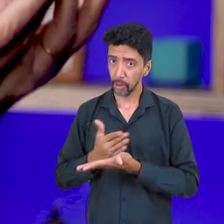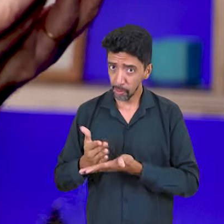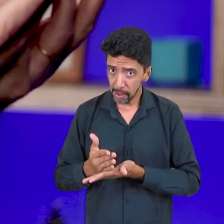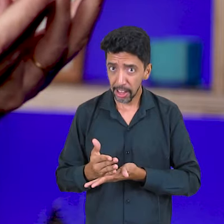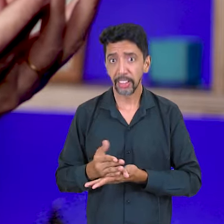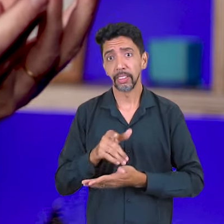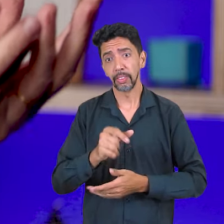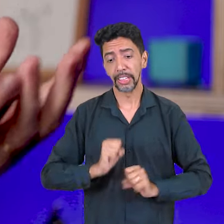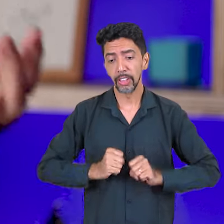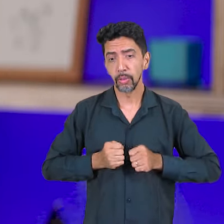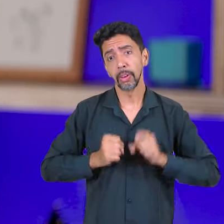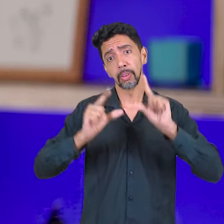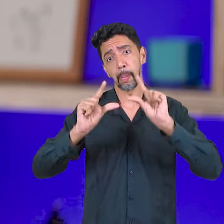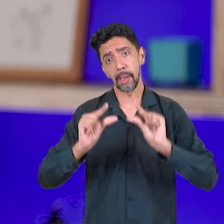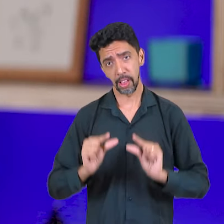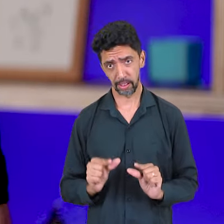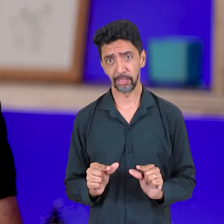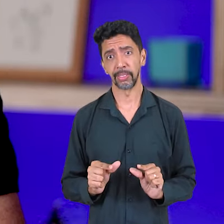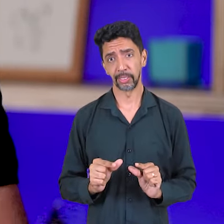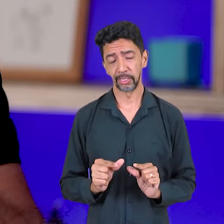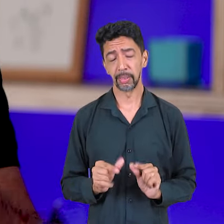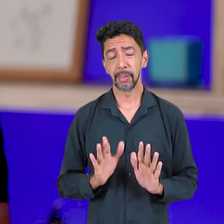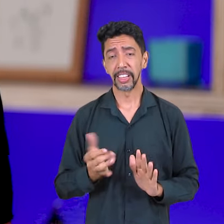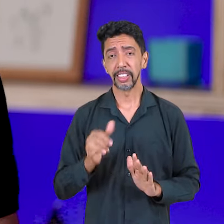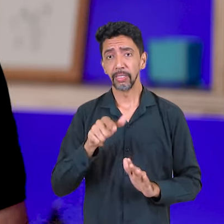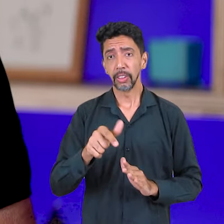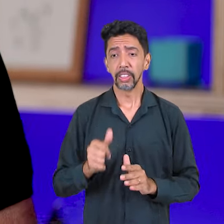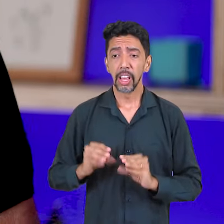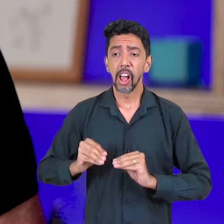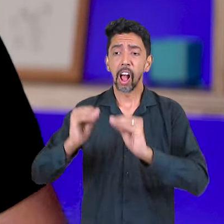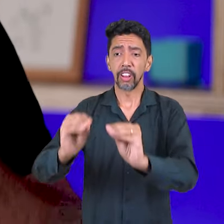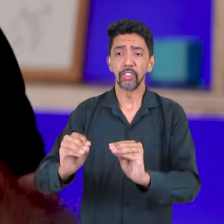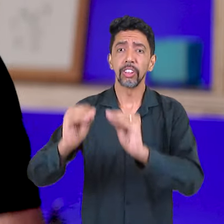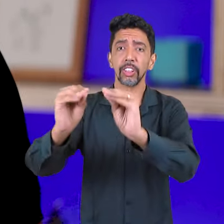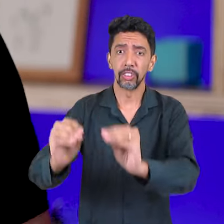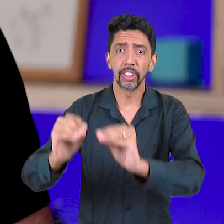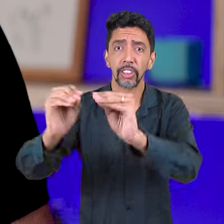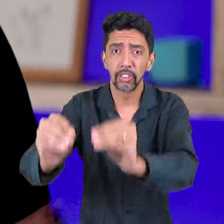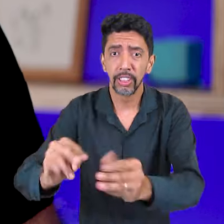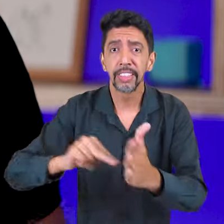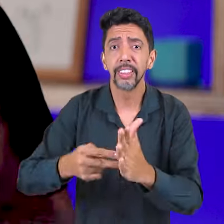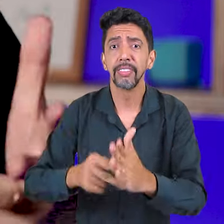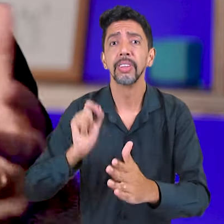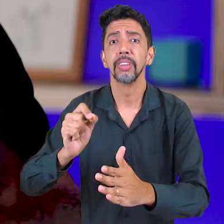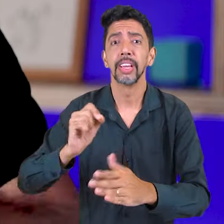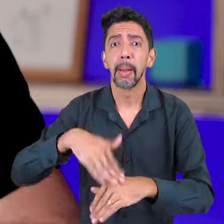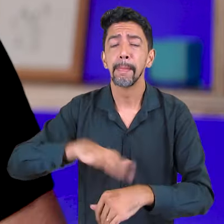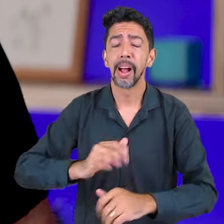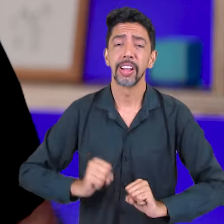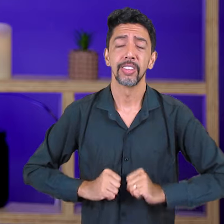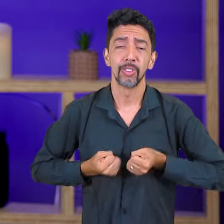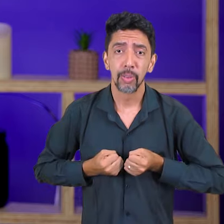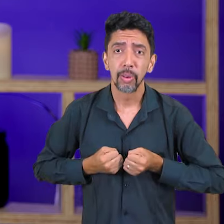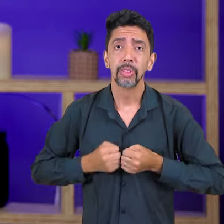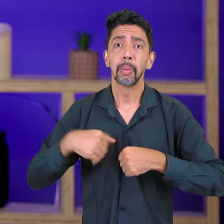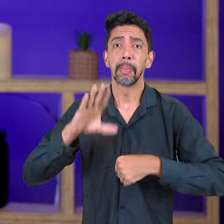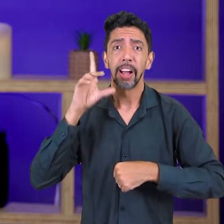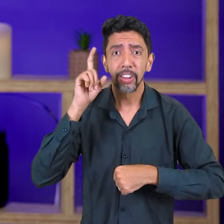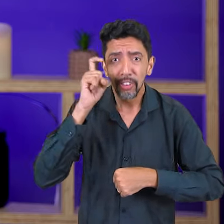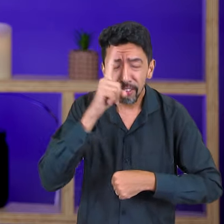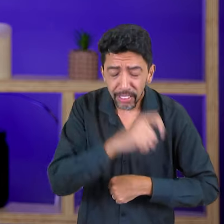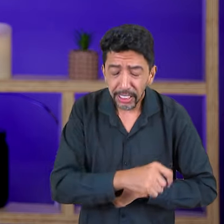futura aposentadoria mais difícil mais sacrifício mais esforço eu terei que ter Pois é